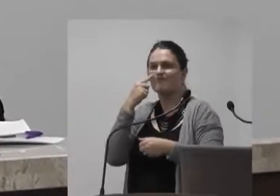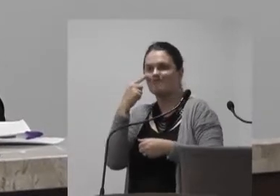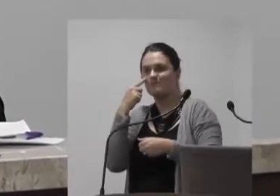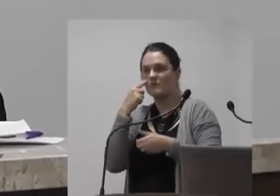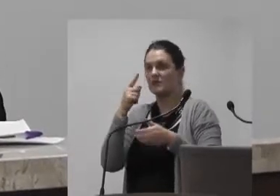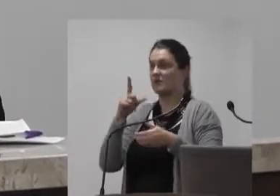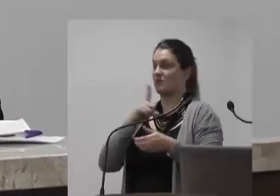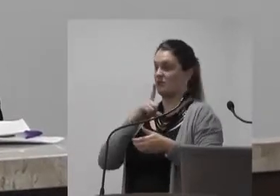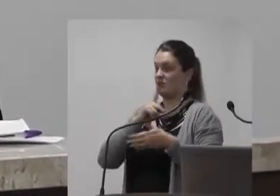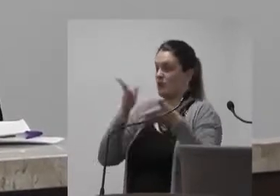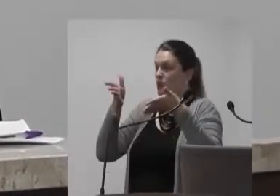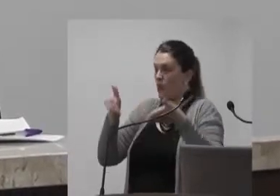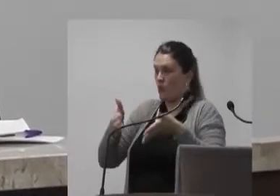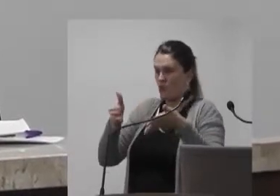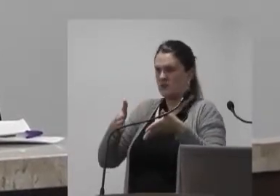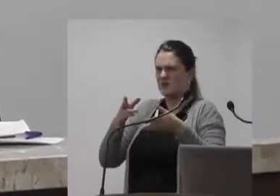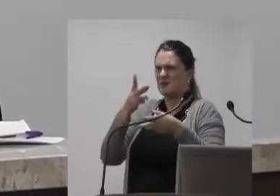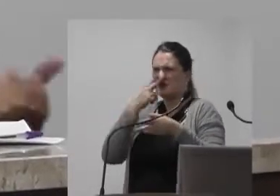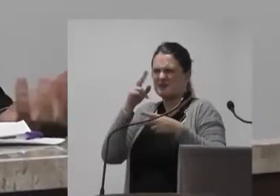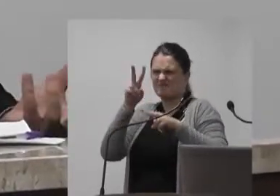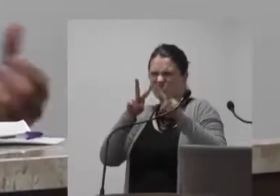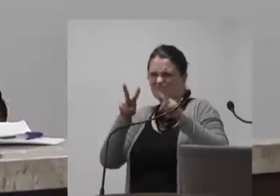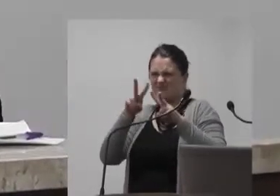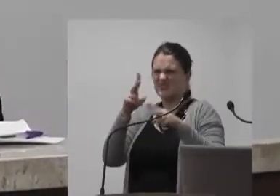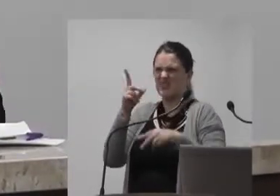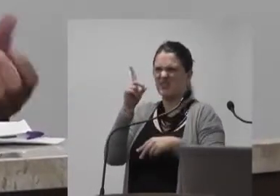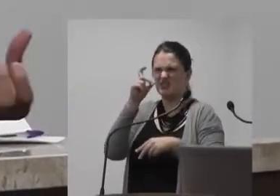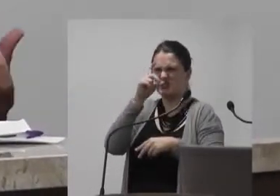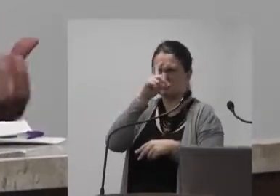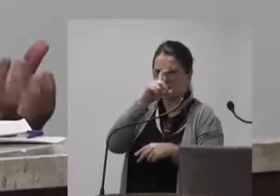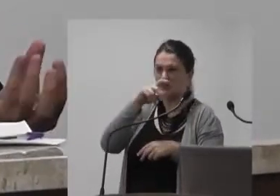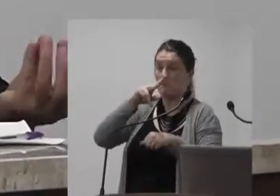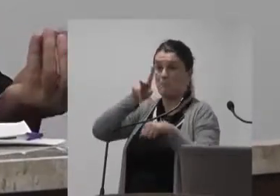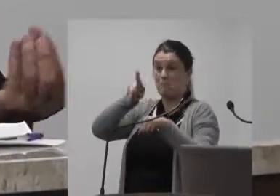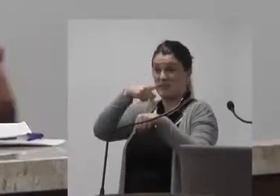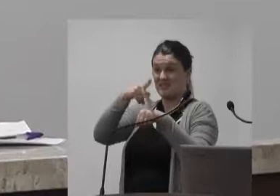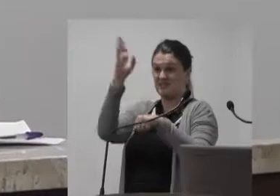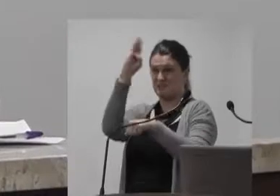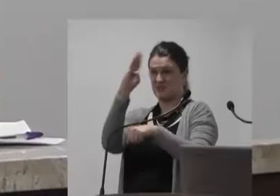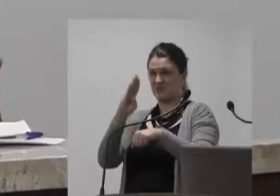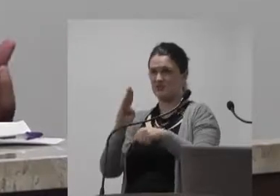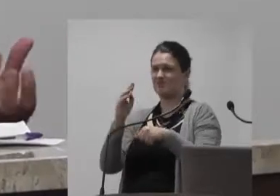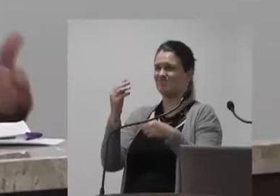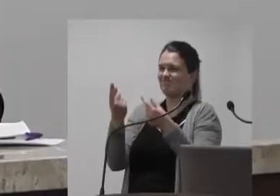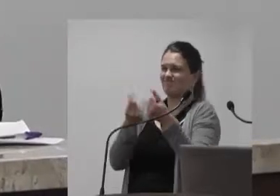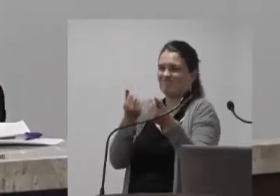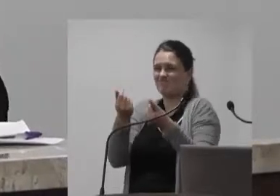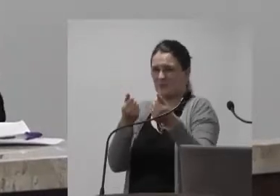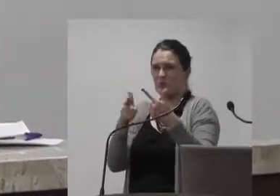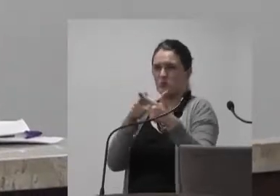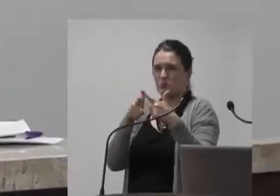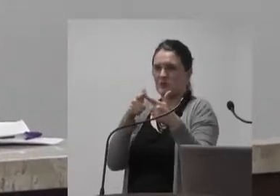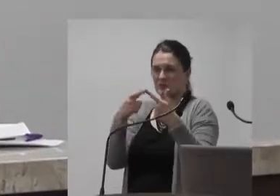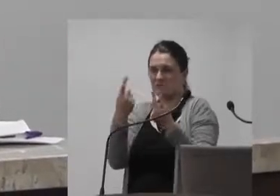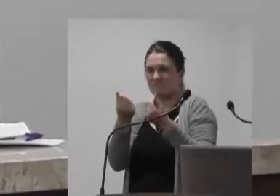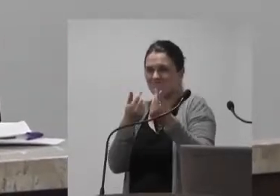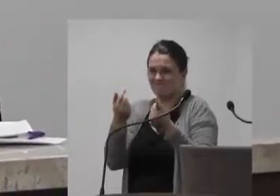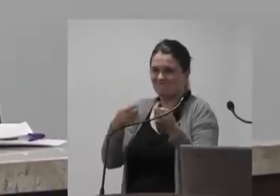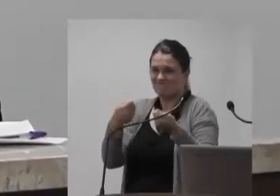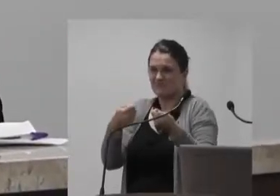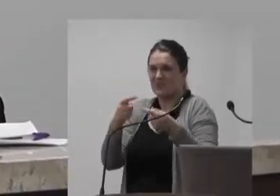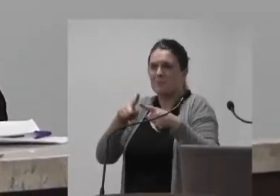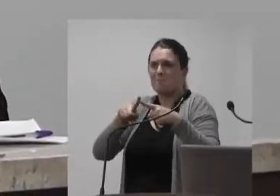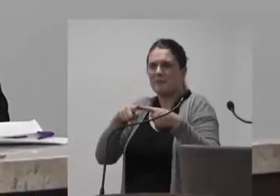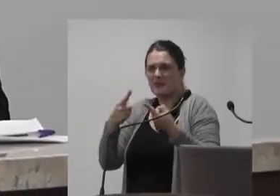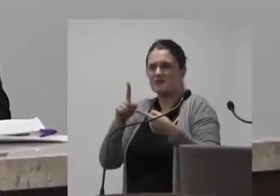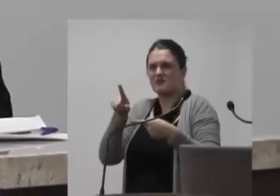Temos hoje a dificuldade econômica do país inteiro, né? É difícil a situação econômica do país,